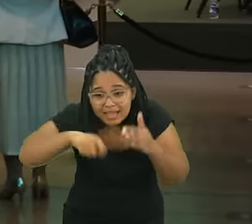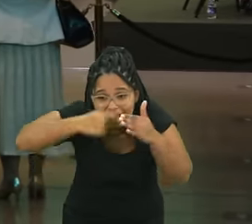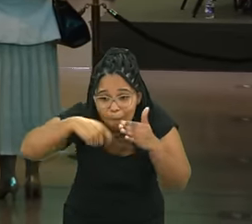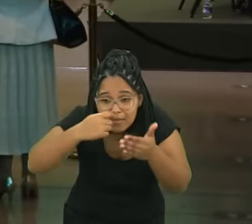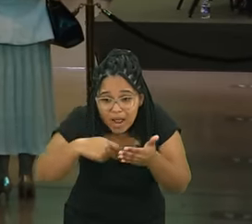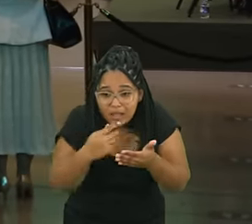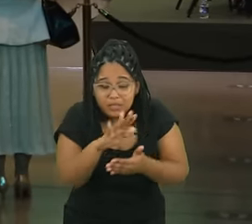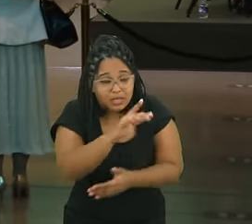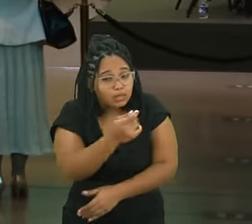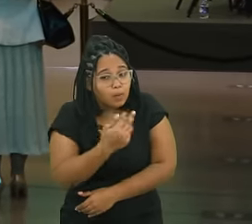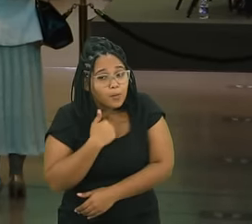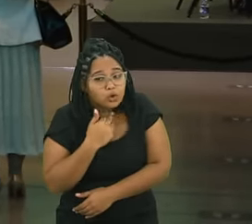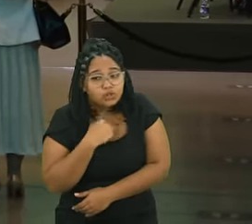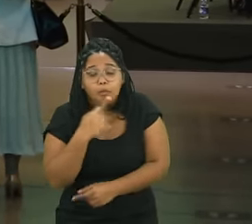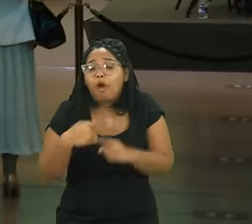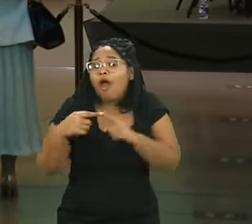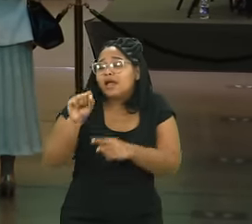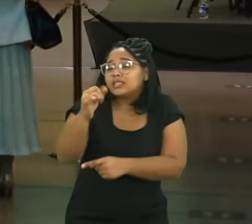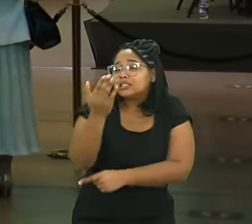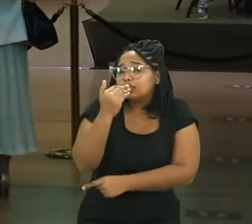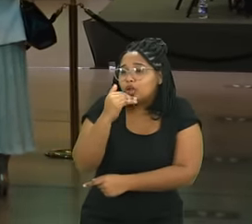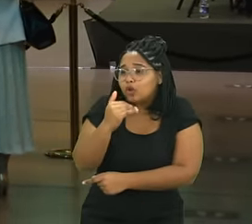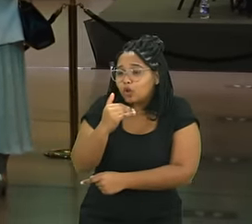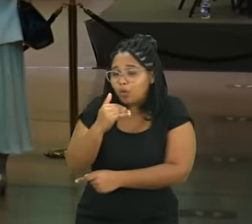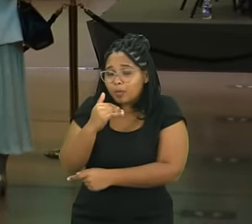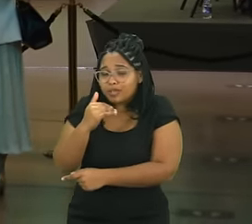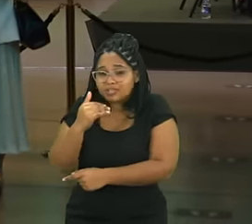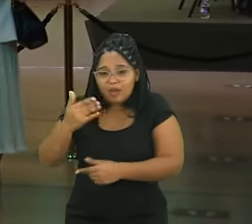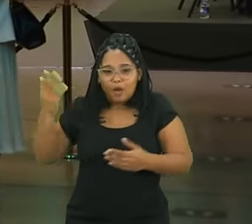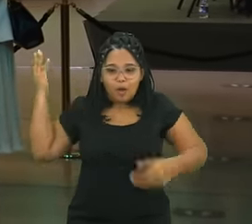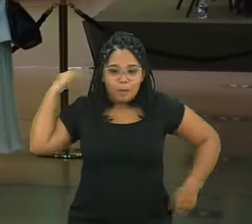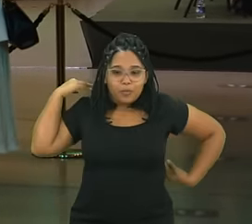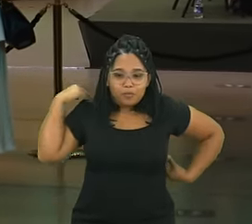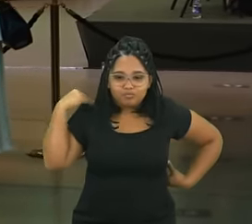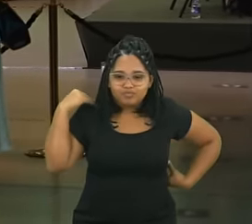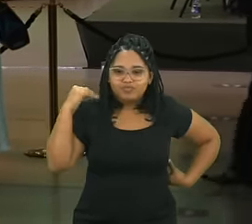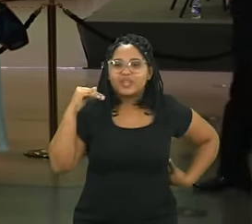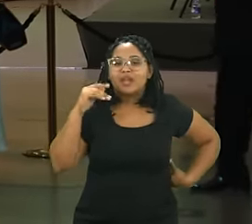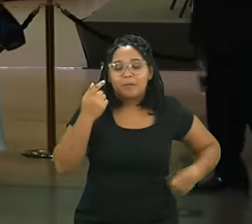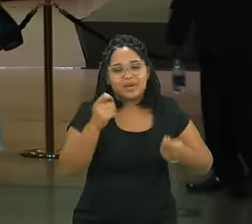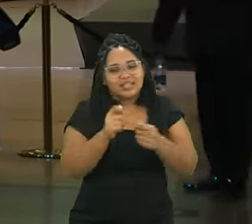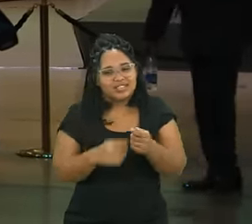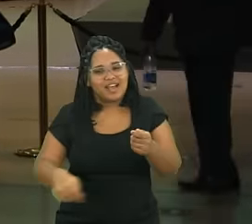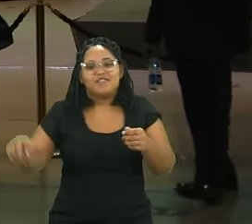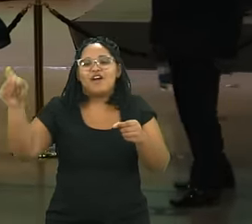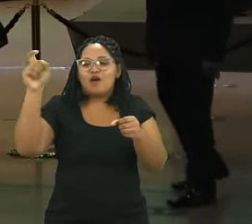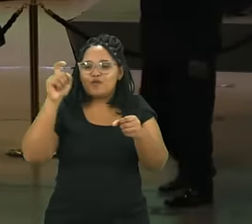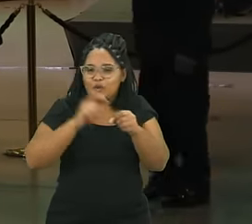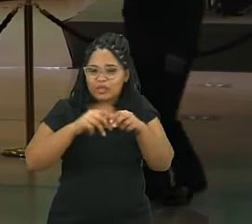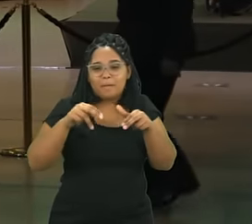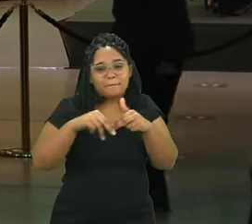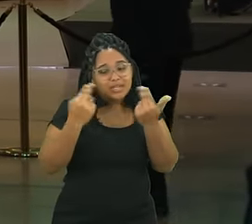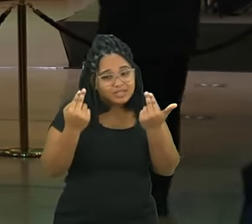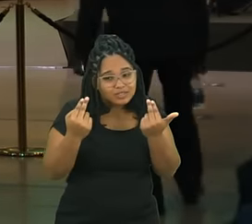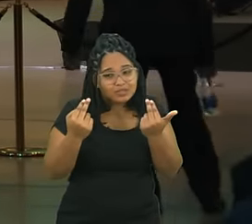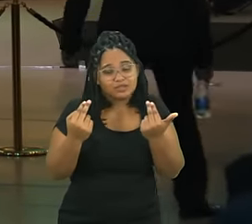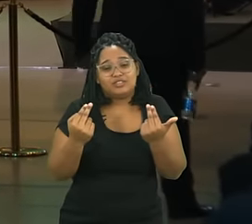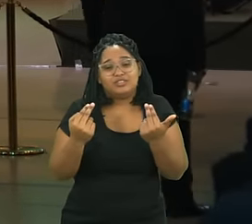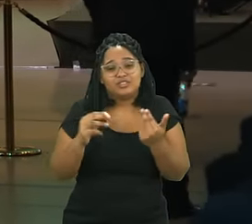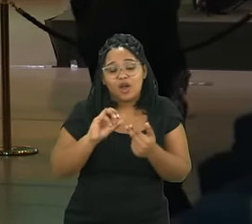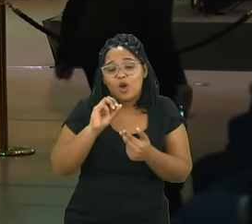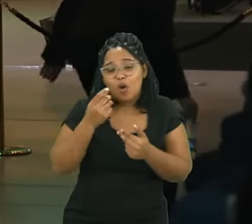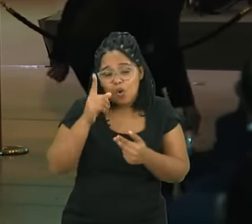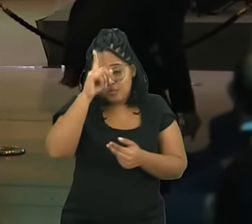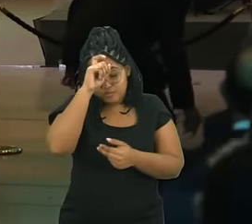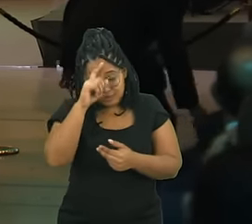engolir. Porque se ele comesse, o alimento iria para o pulmão, ele ia broncoaspirar e teria que voltar à cirurgia ou à pneumonia e voltar ao